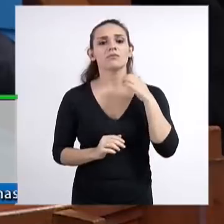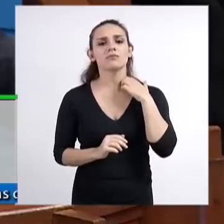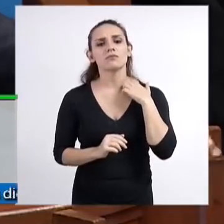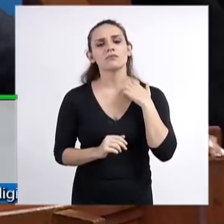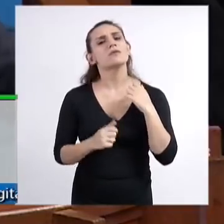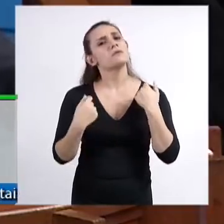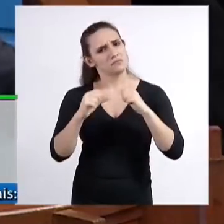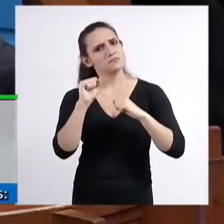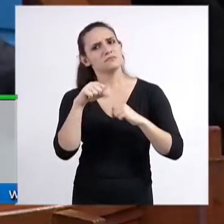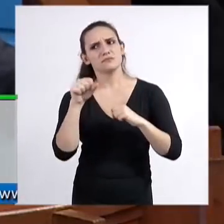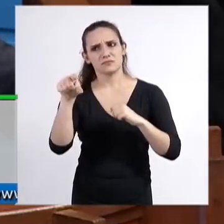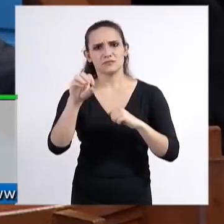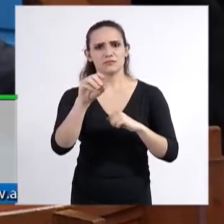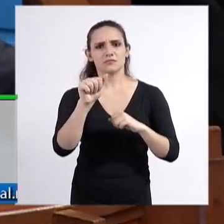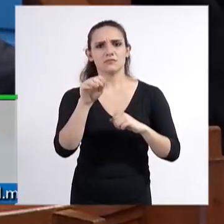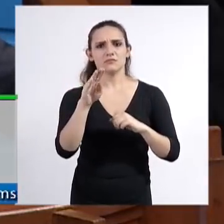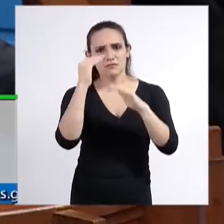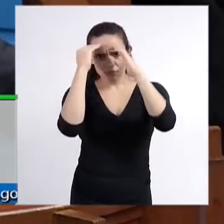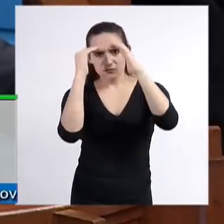respeitar a democracia.